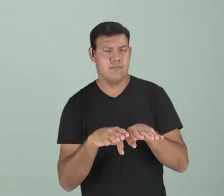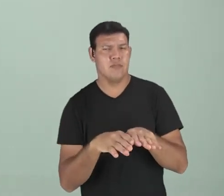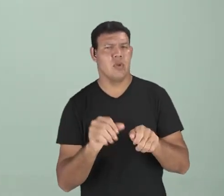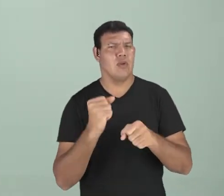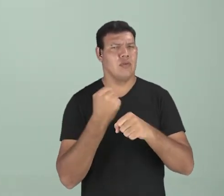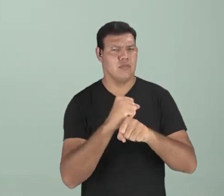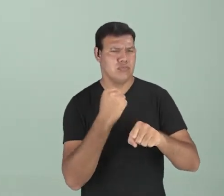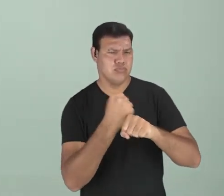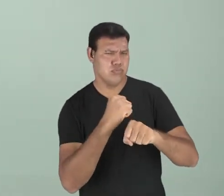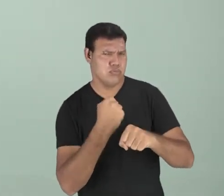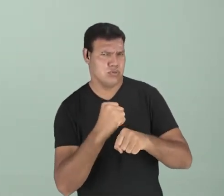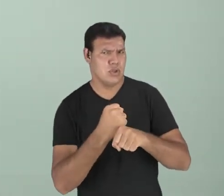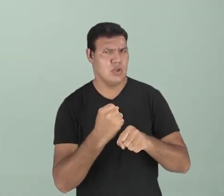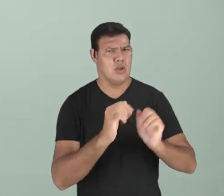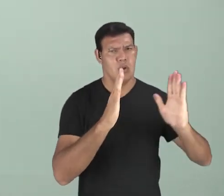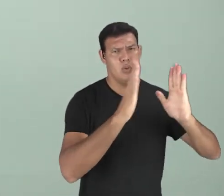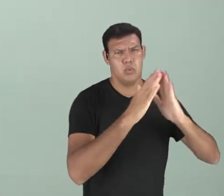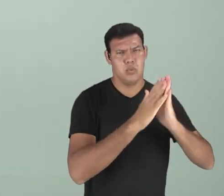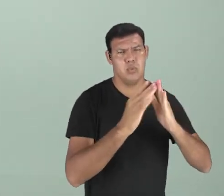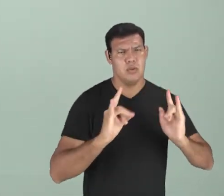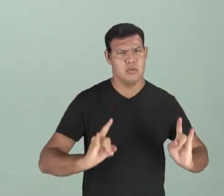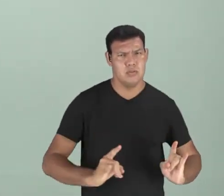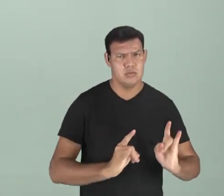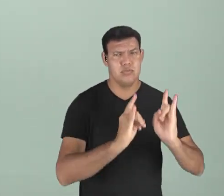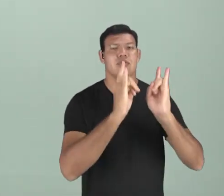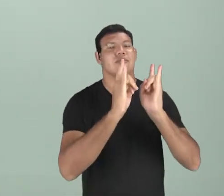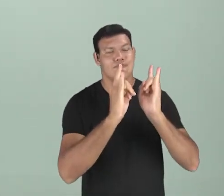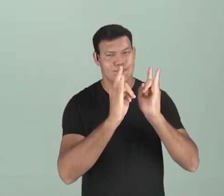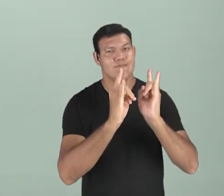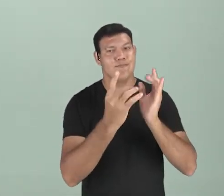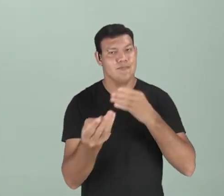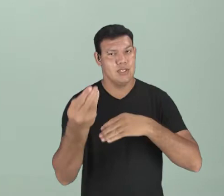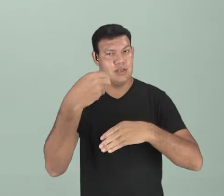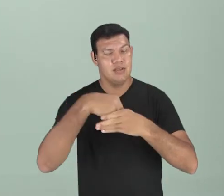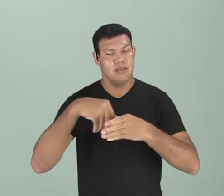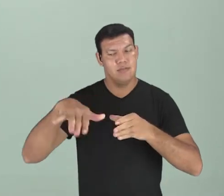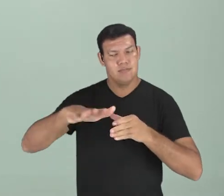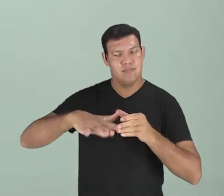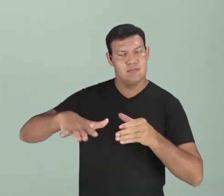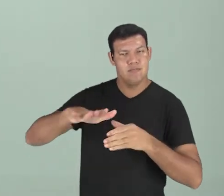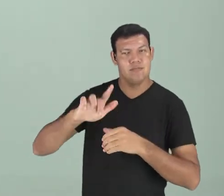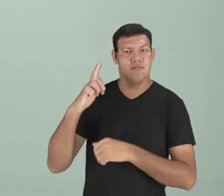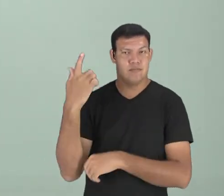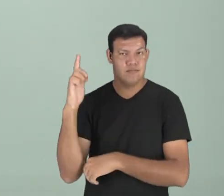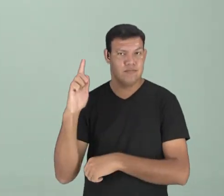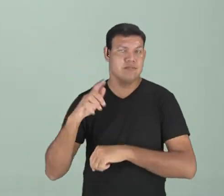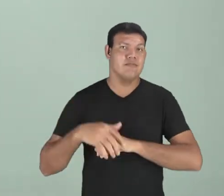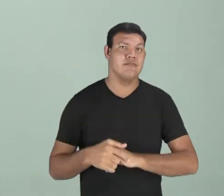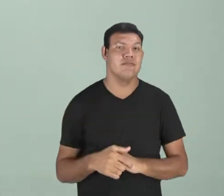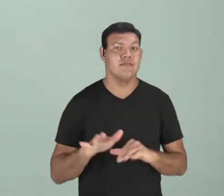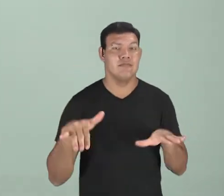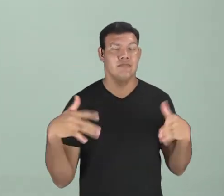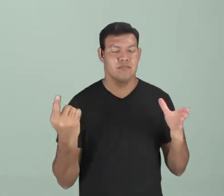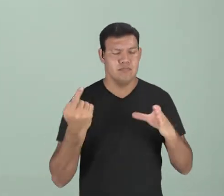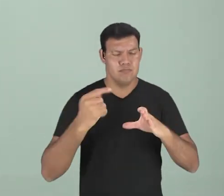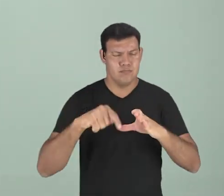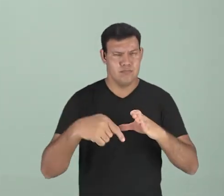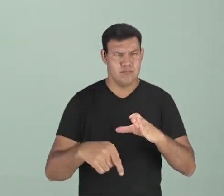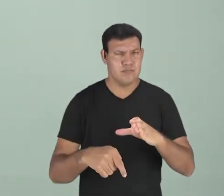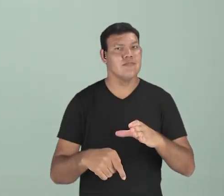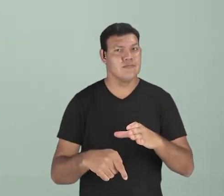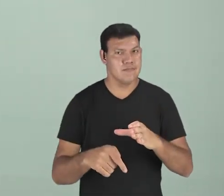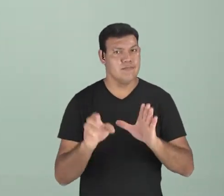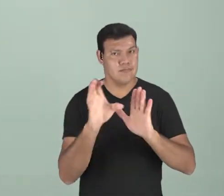materiais, casas, prédios, então tudo isso se enquadra dentro desse conceito de espaço geográfico. Mas vamos ver mais profundamente o que é